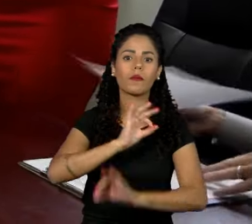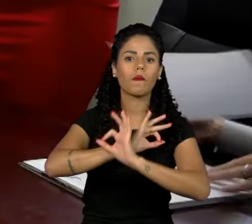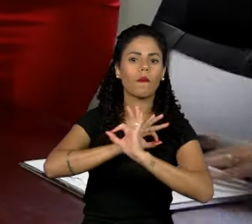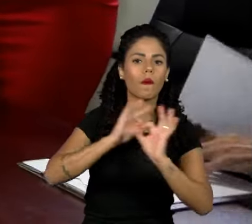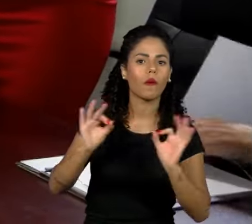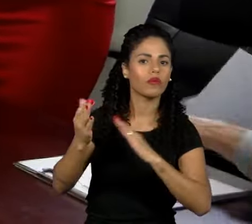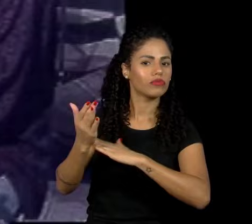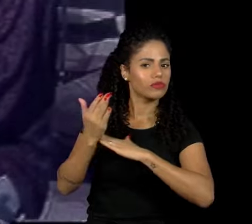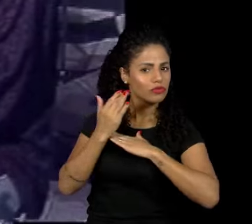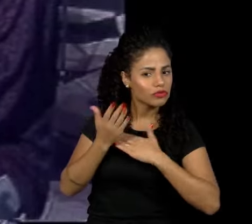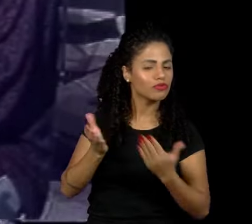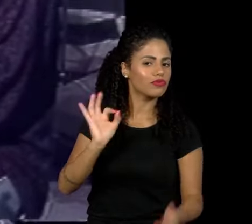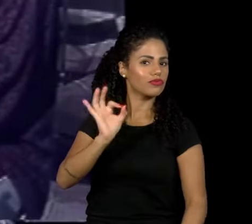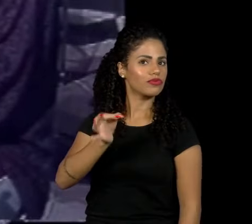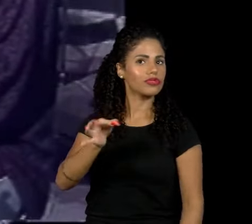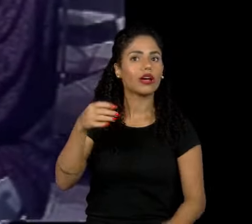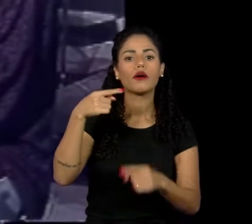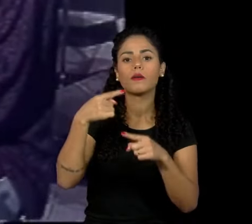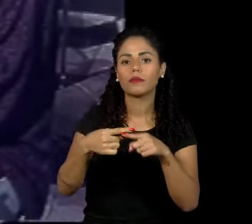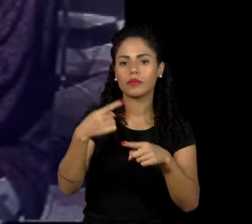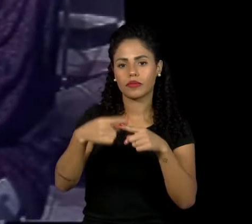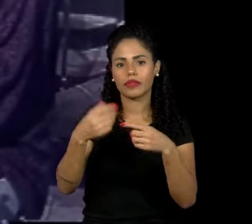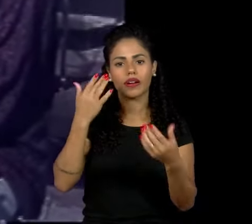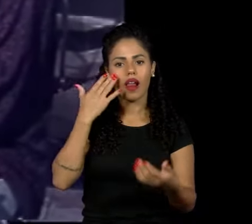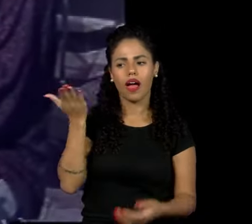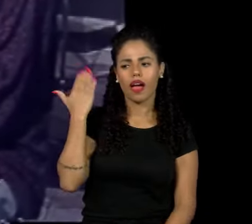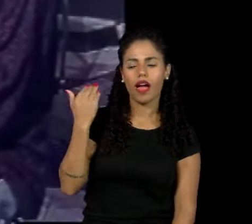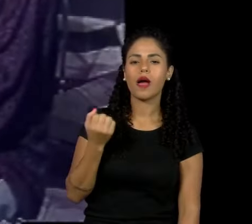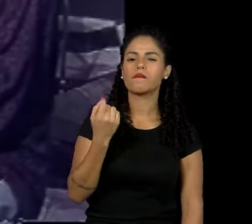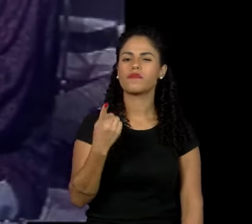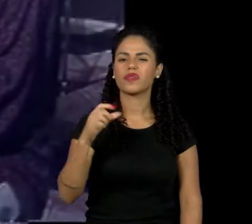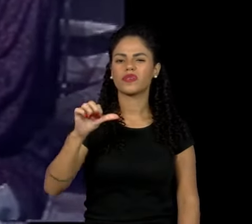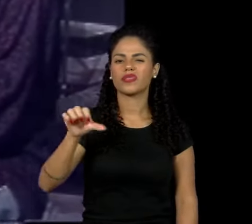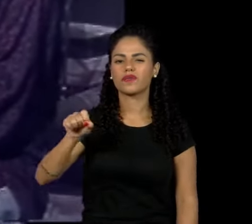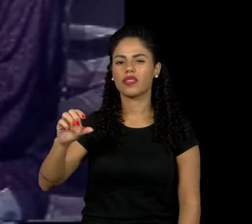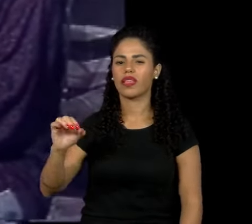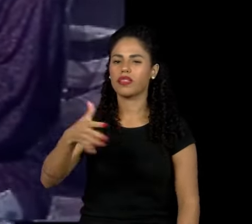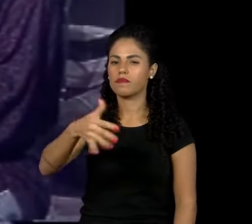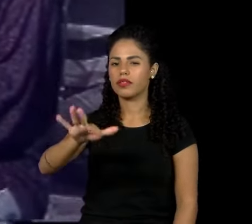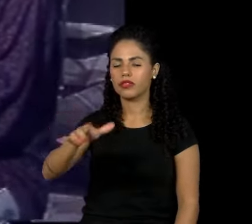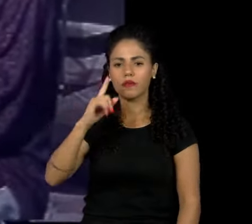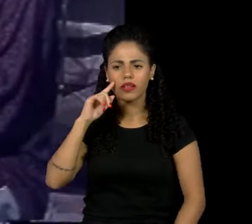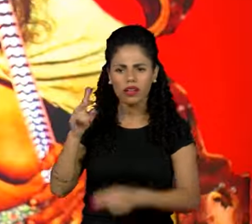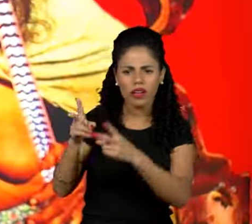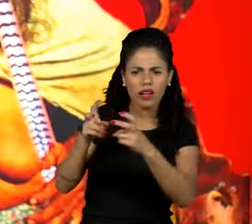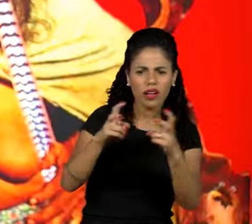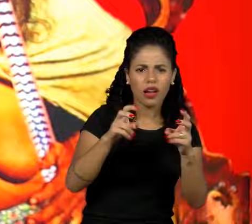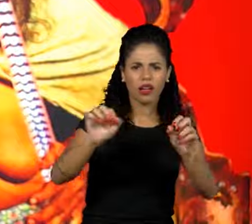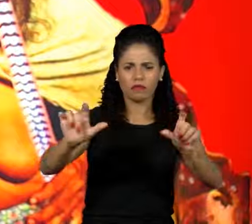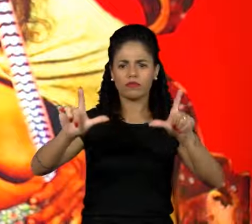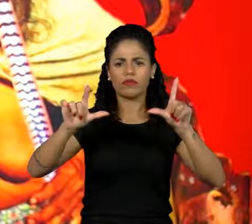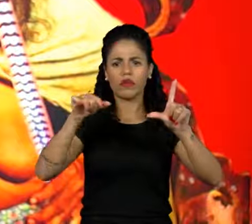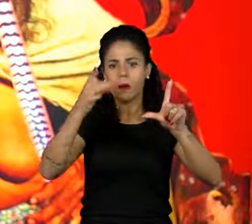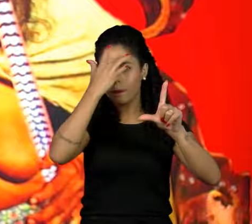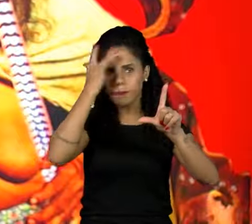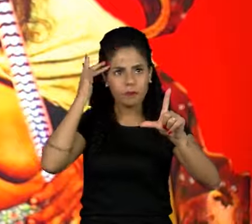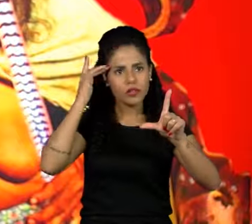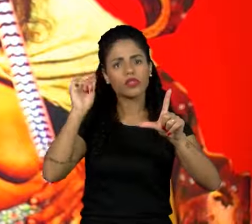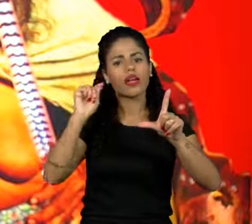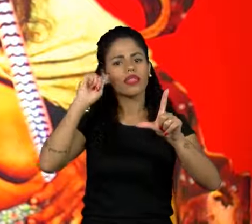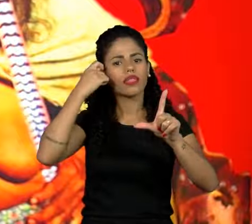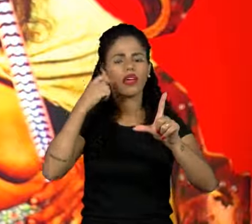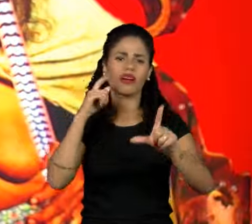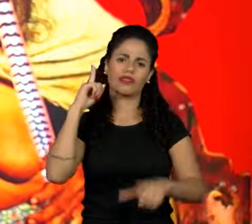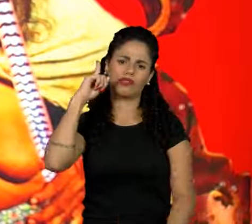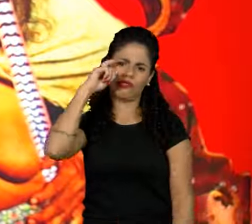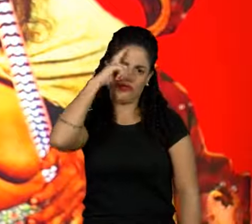ajuda muito, porque assim, vamos colocar na década de 80, 90, era muito difícil ver o negro na televisão em uma posição de destaque. Uma das minhas tias, por